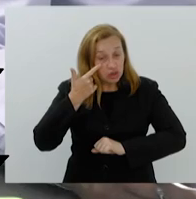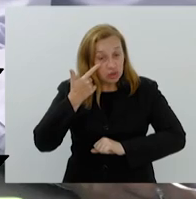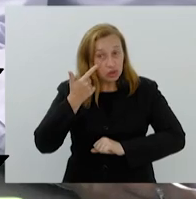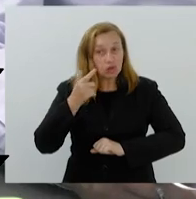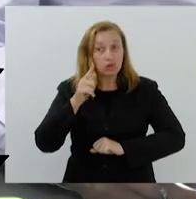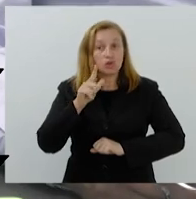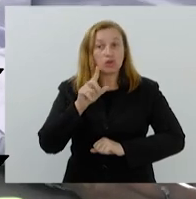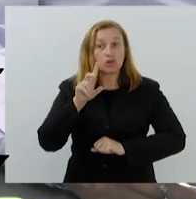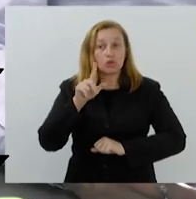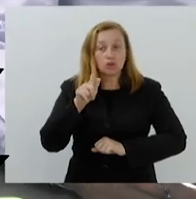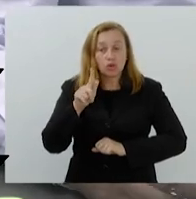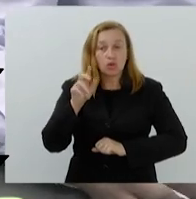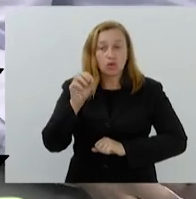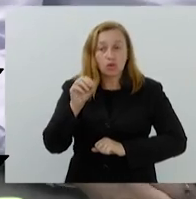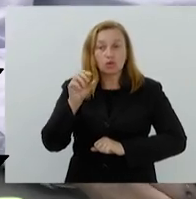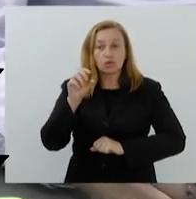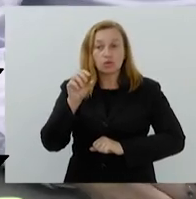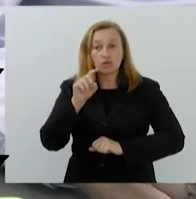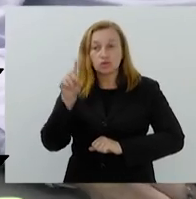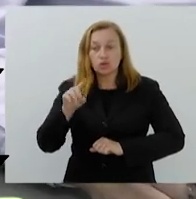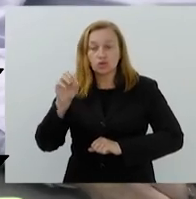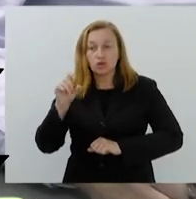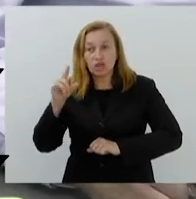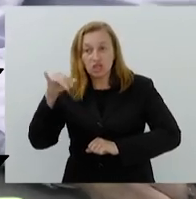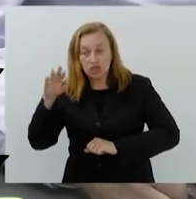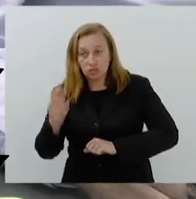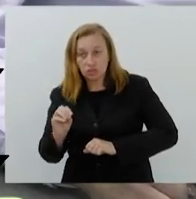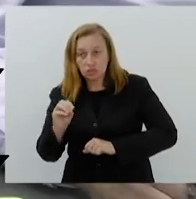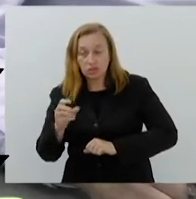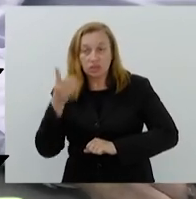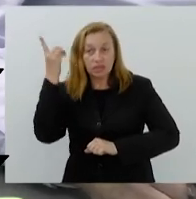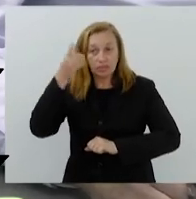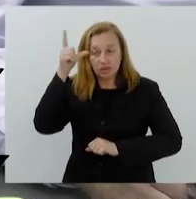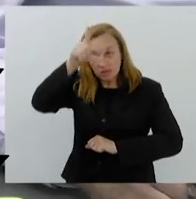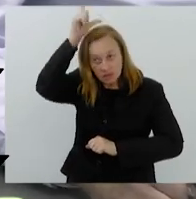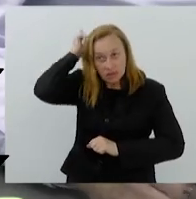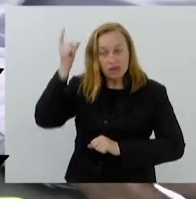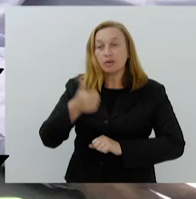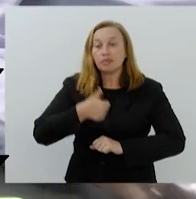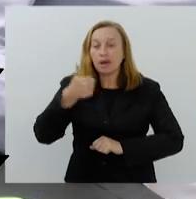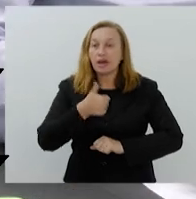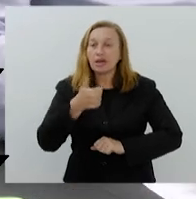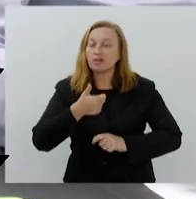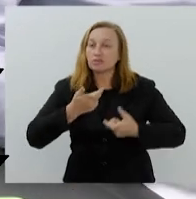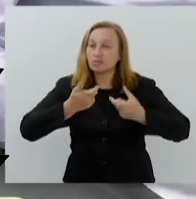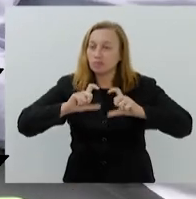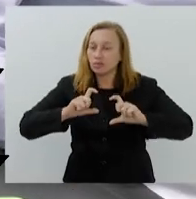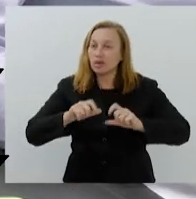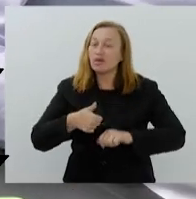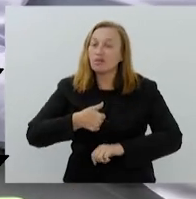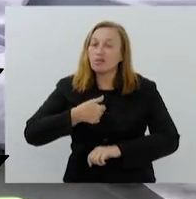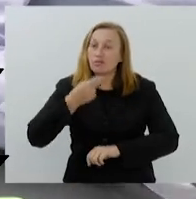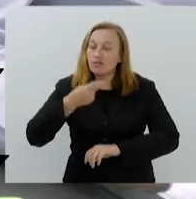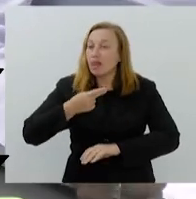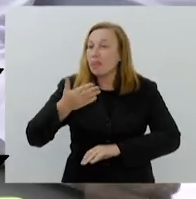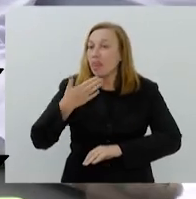Luiz Paulo. O parágrafo primeiro, quando ele fala melhor,